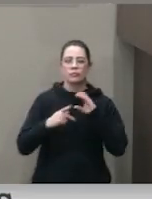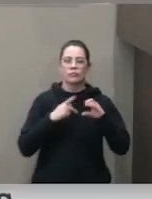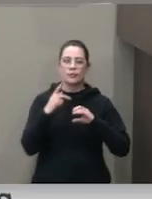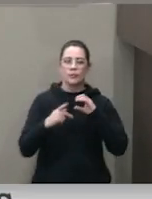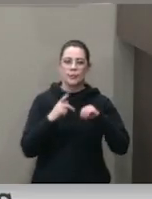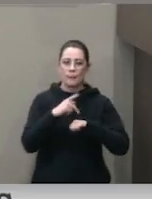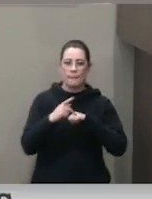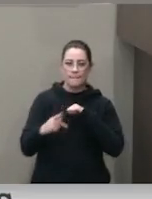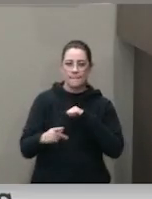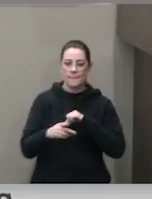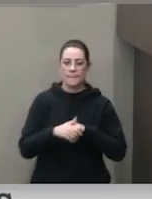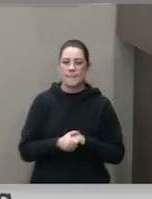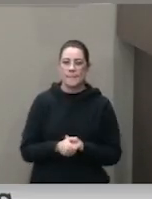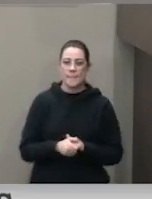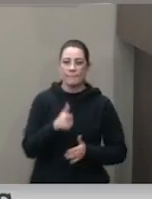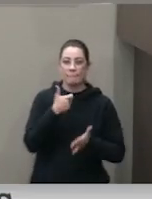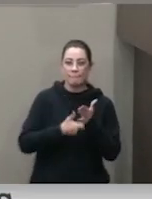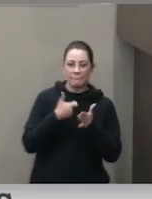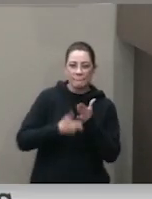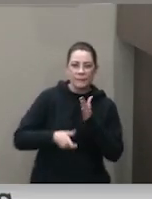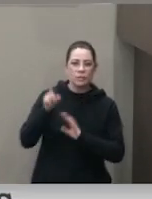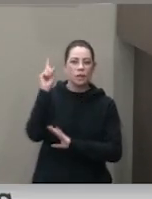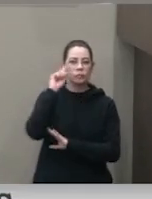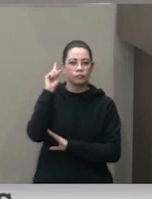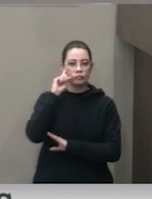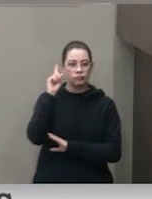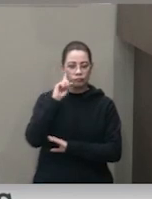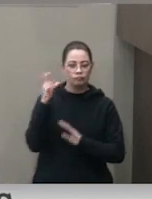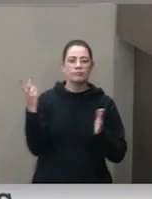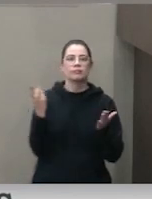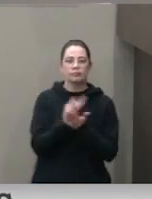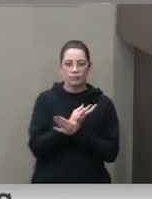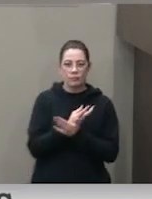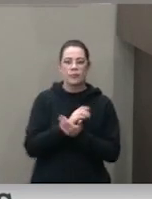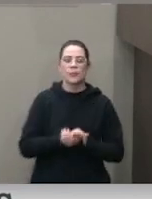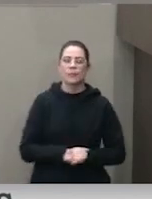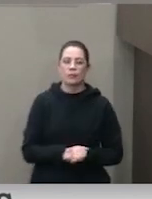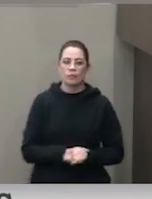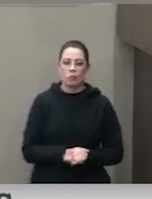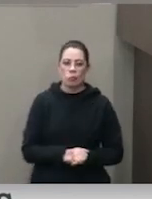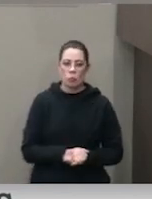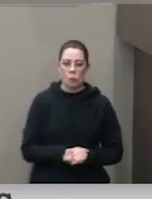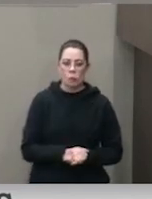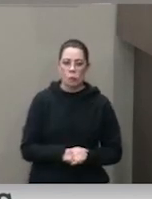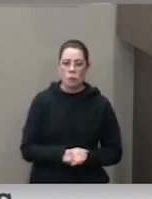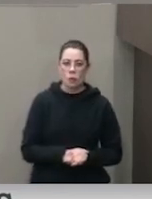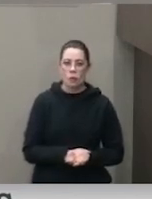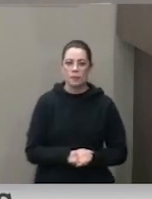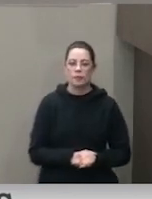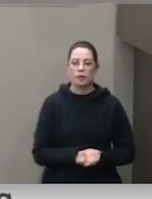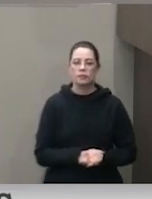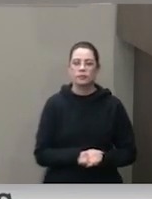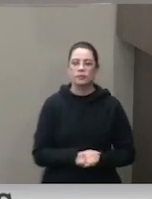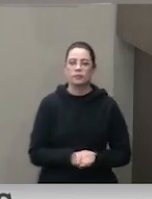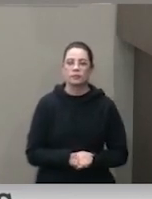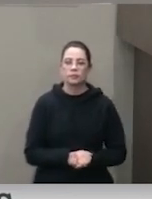de Vereadores de Passo Fundo. Lutamos todos os dias para que isso aconteça. Muito bem,